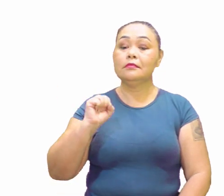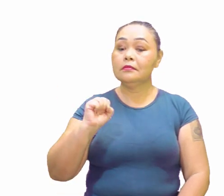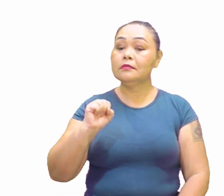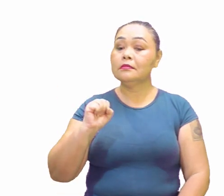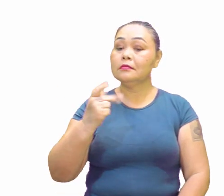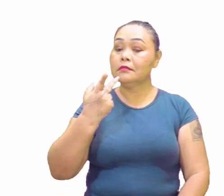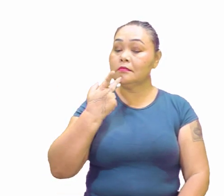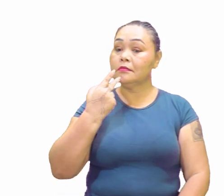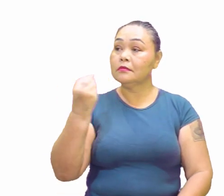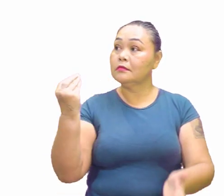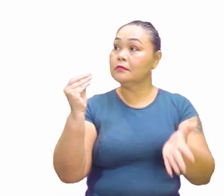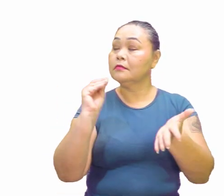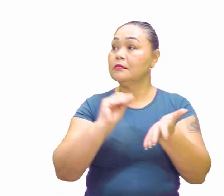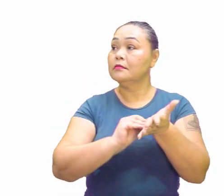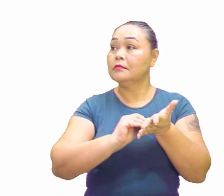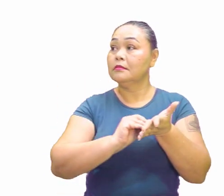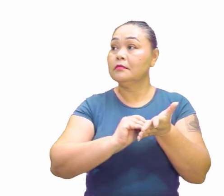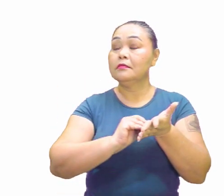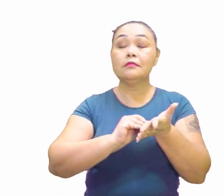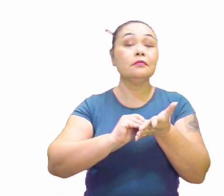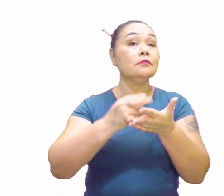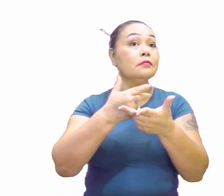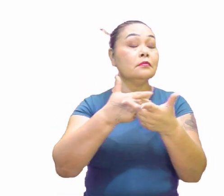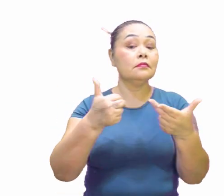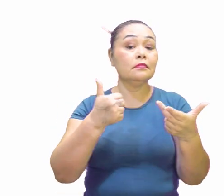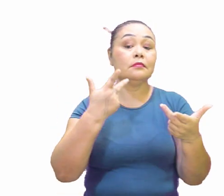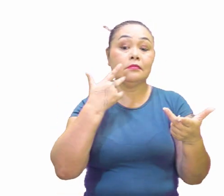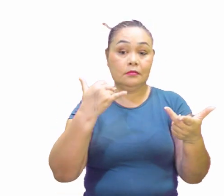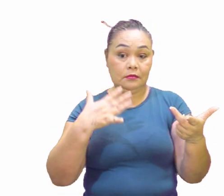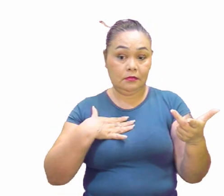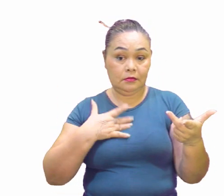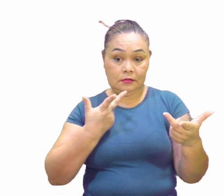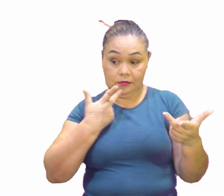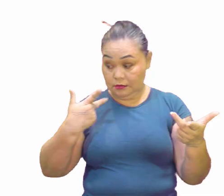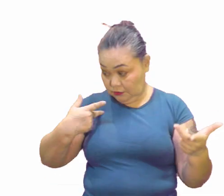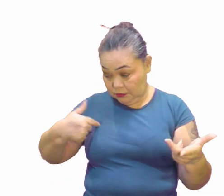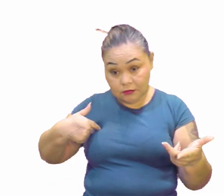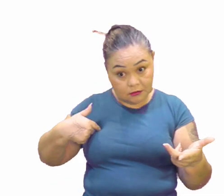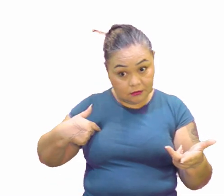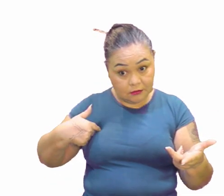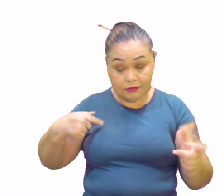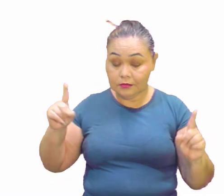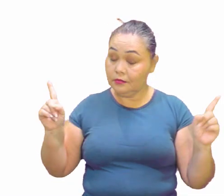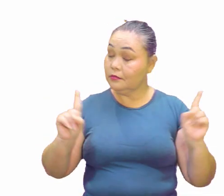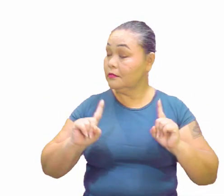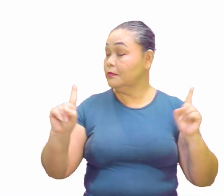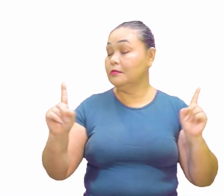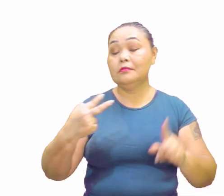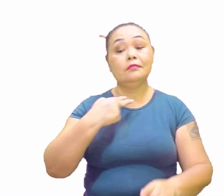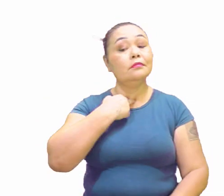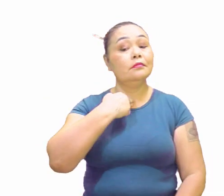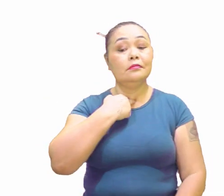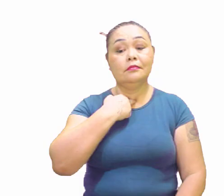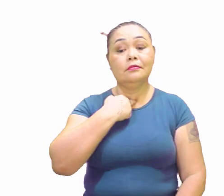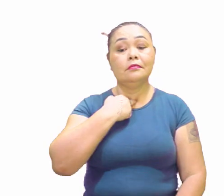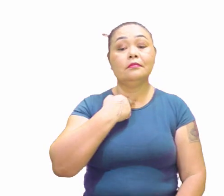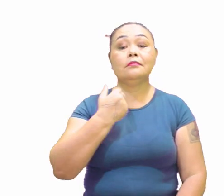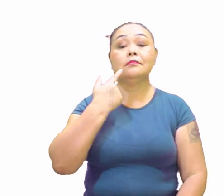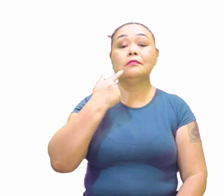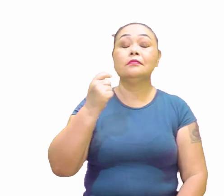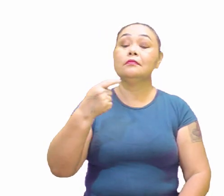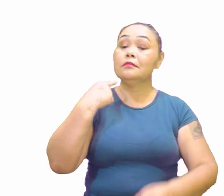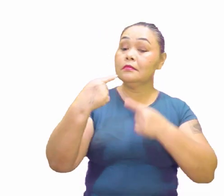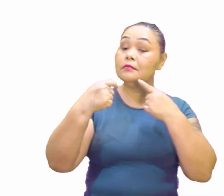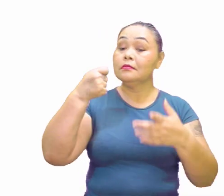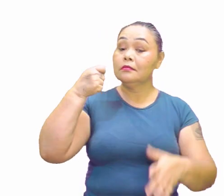posso citar algo que meu pai falou? Não pode. Quando fala argumento